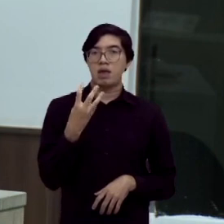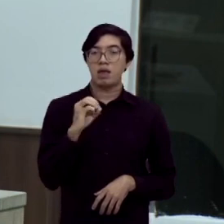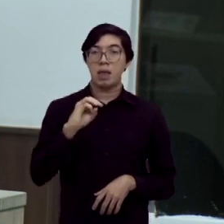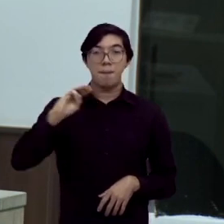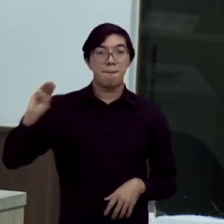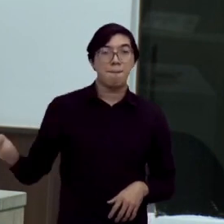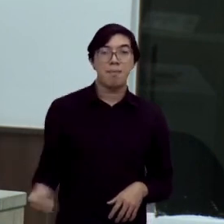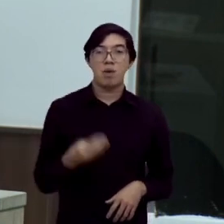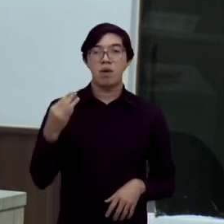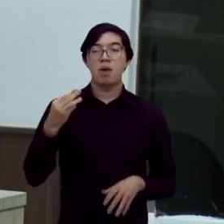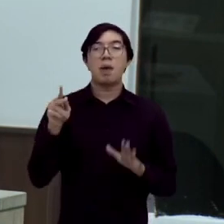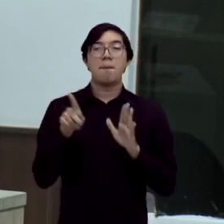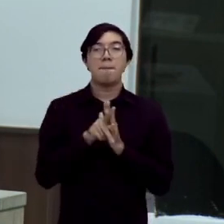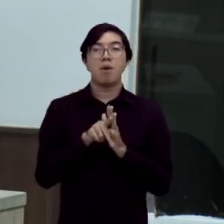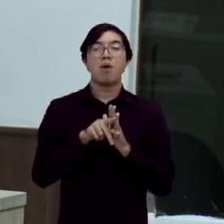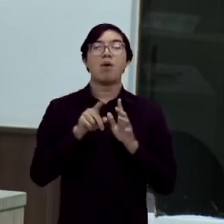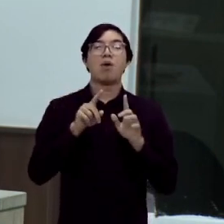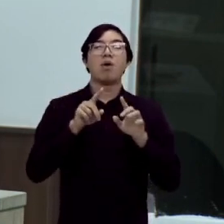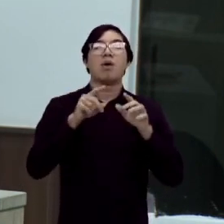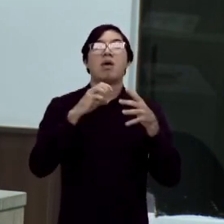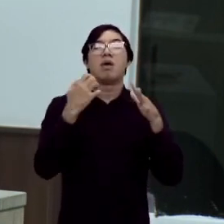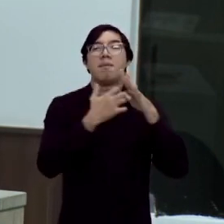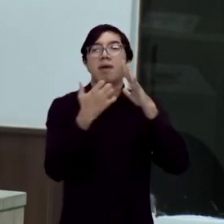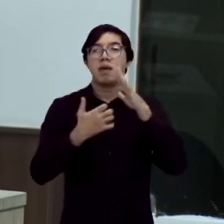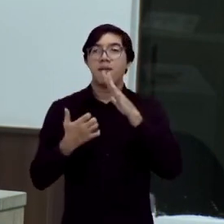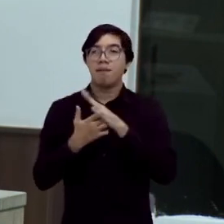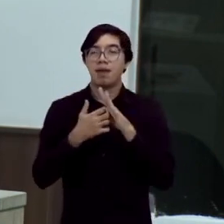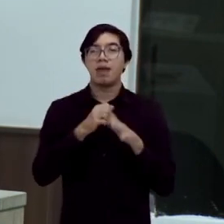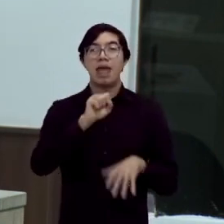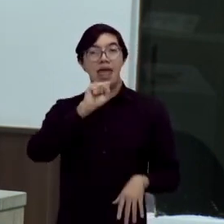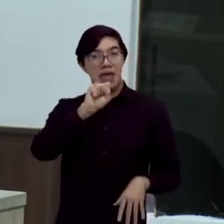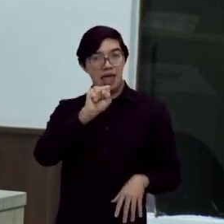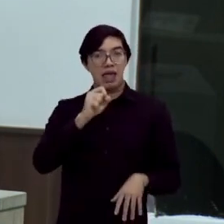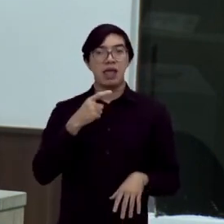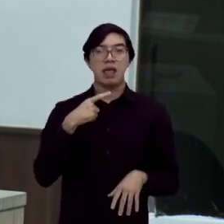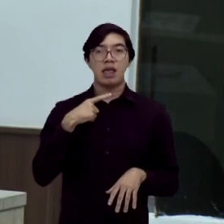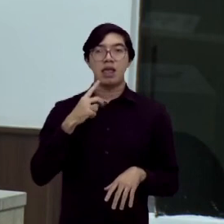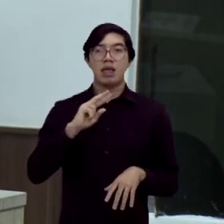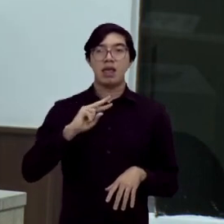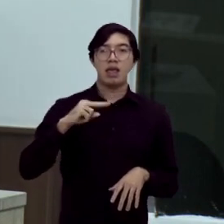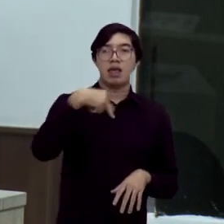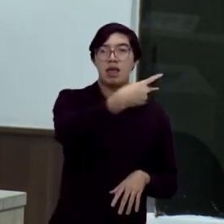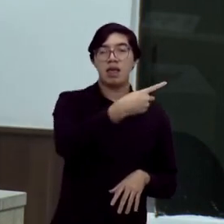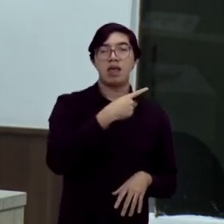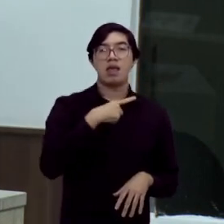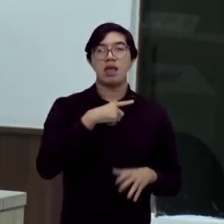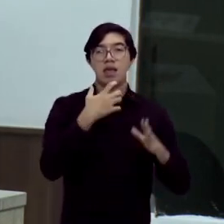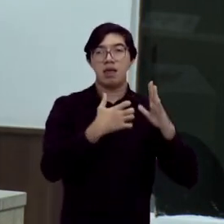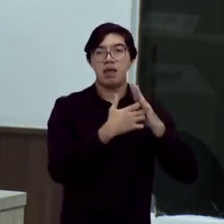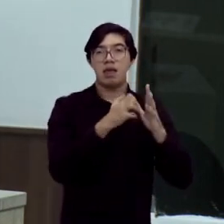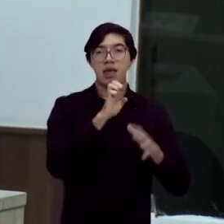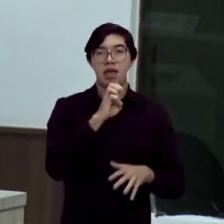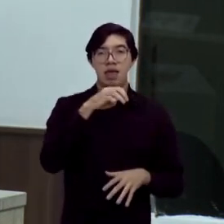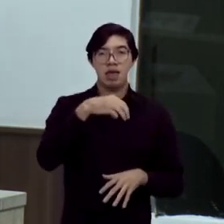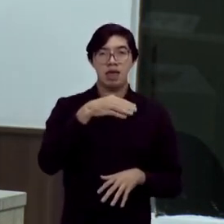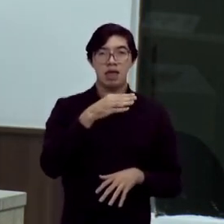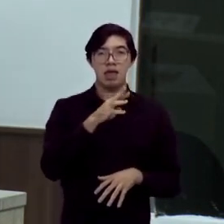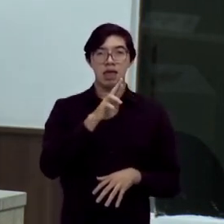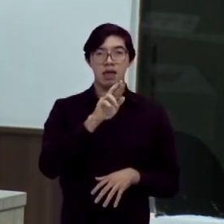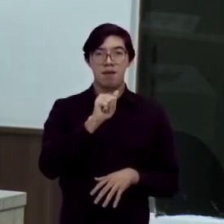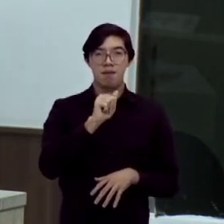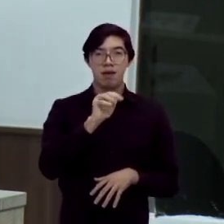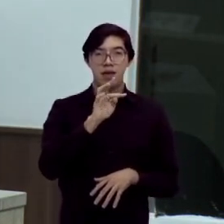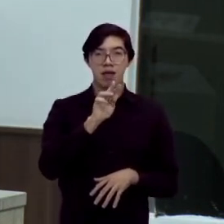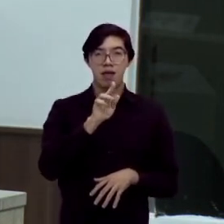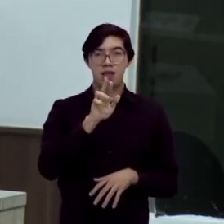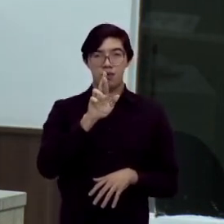do Estado do Ceará, para passar para a Embratu. Hoje, quem não sabe e pesquisa, a Embratu